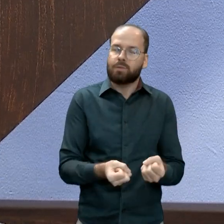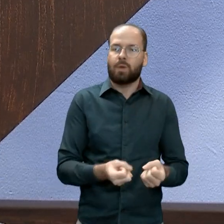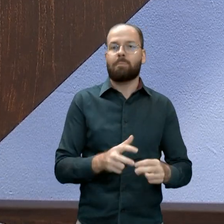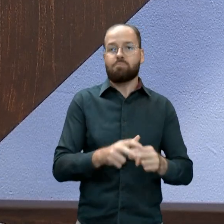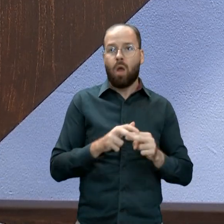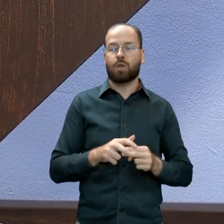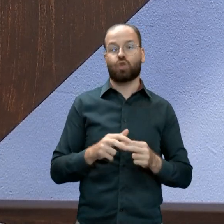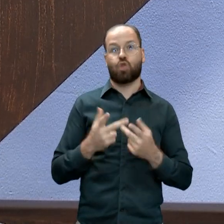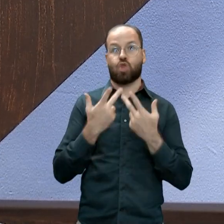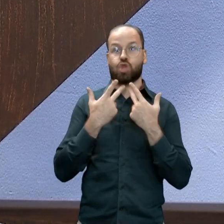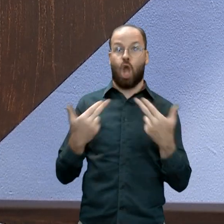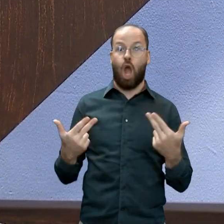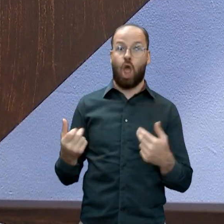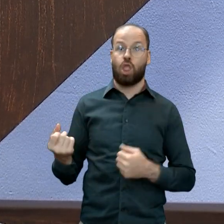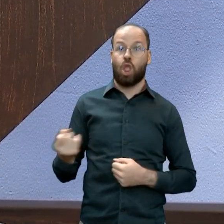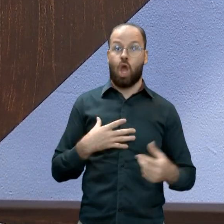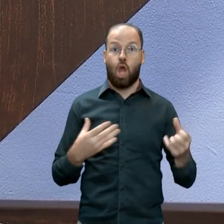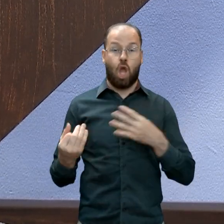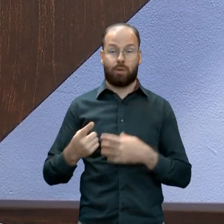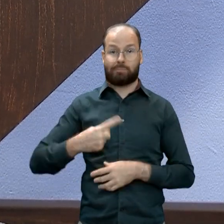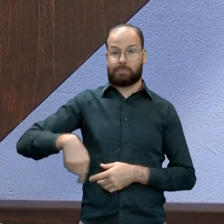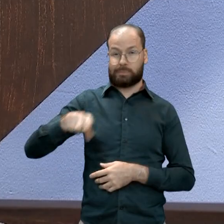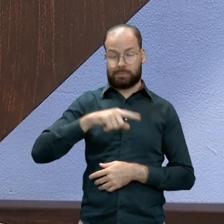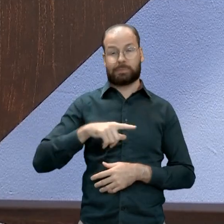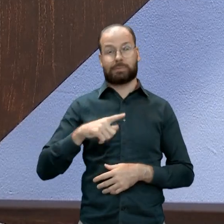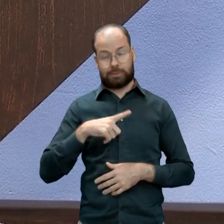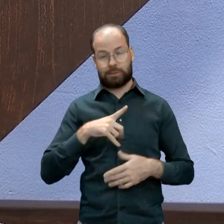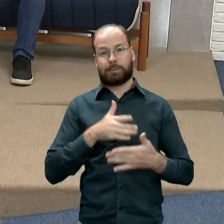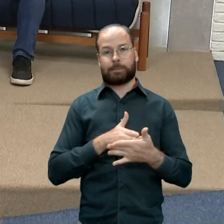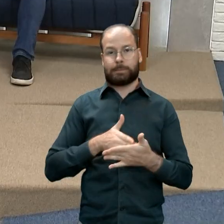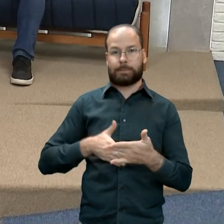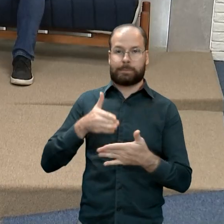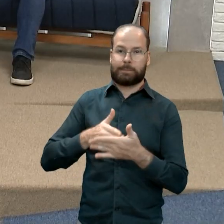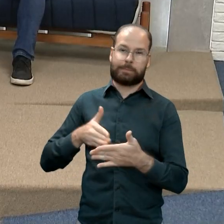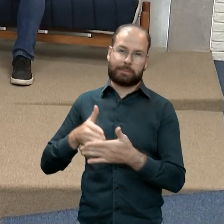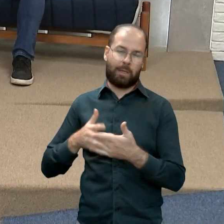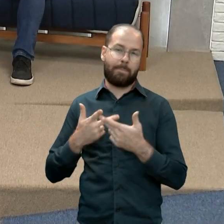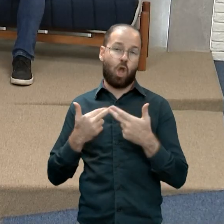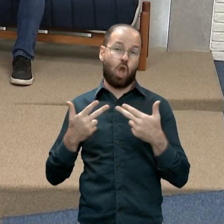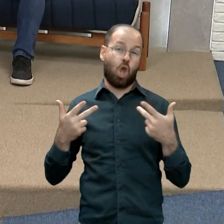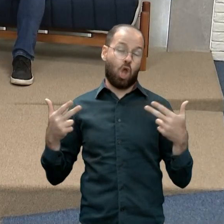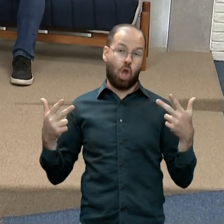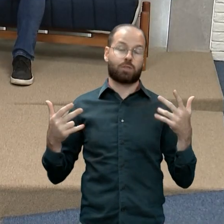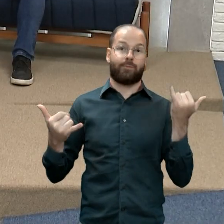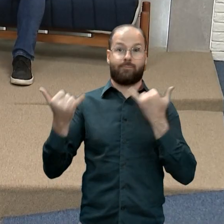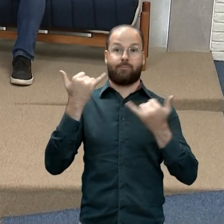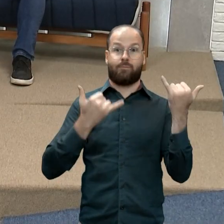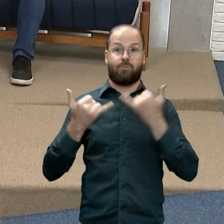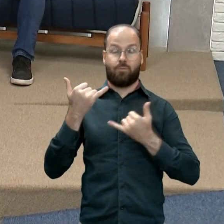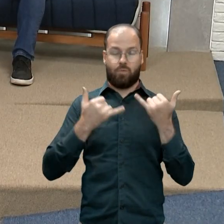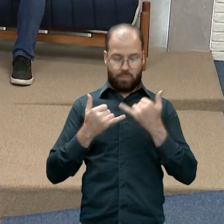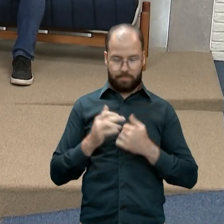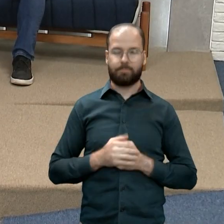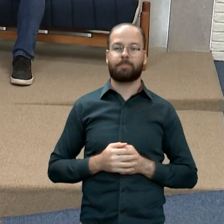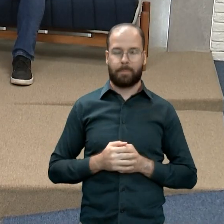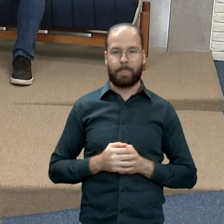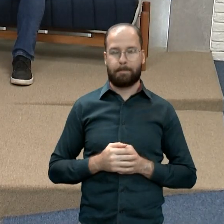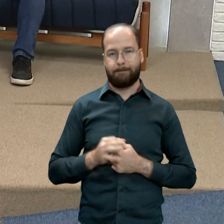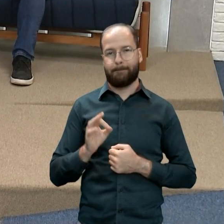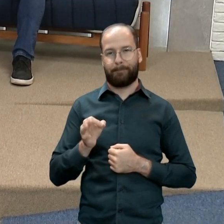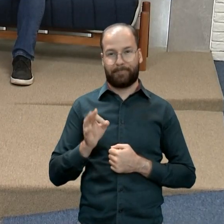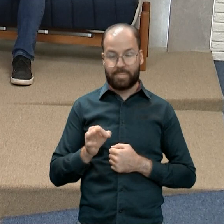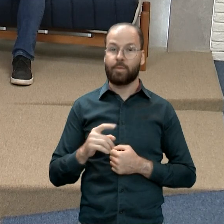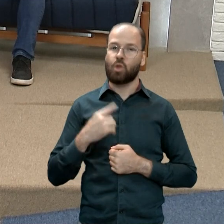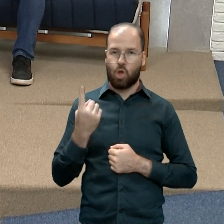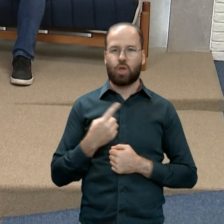novo, é natural. É muita inovação num curto período, muita coisa para ser assimilada, né, professora? É verdade. A gente, inclusive, volta a falar sobre